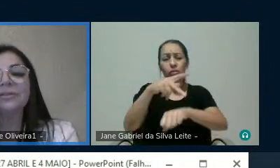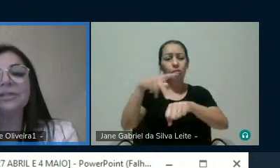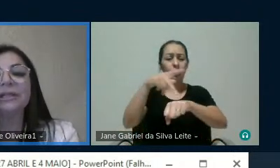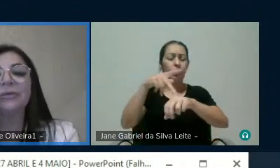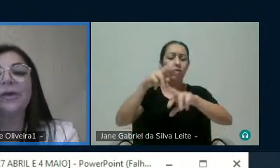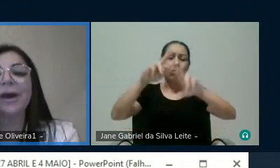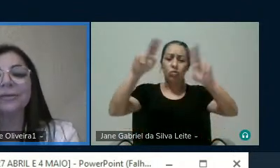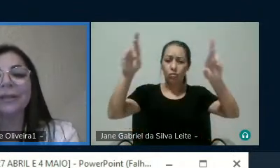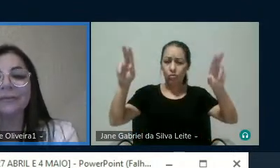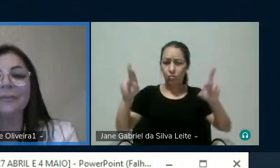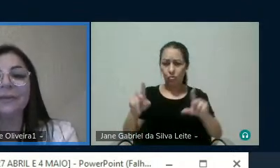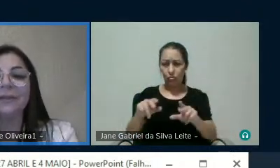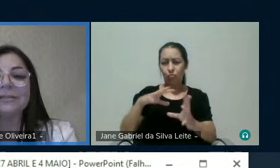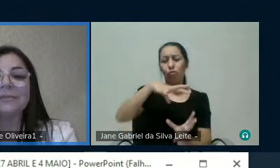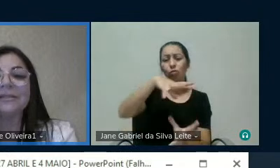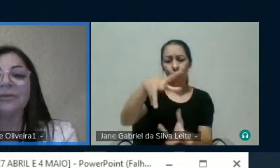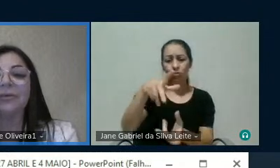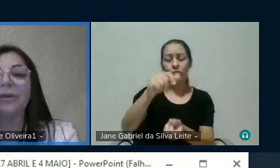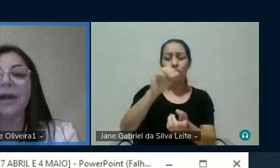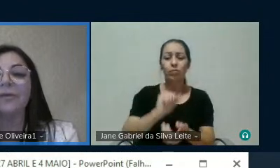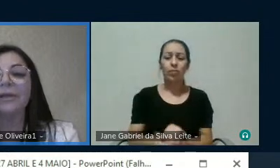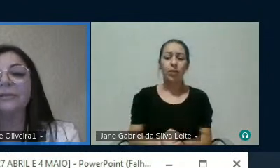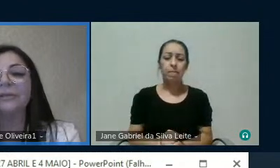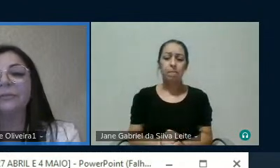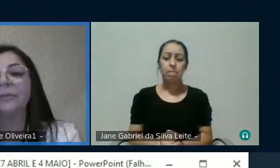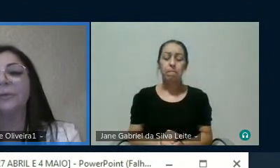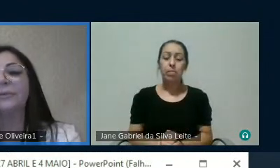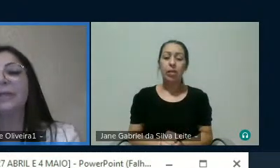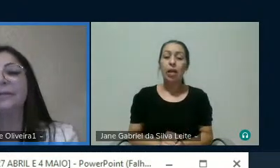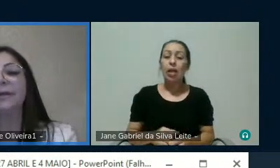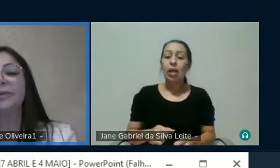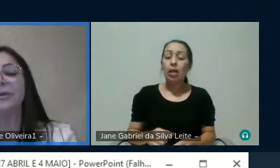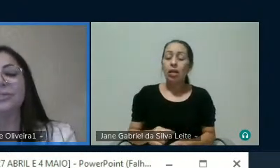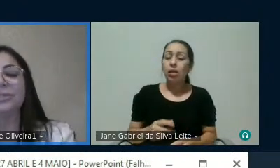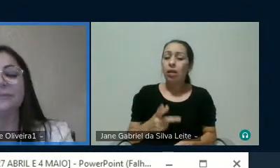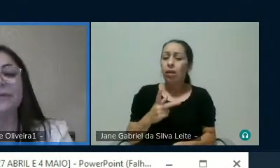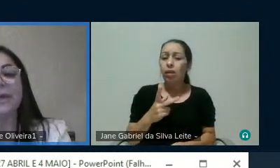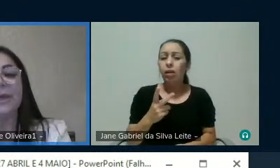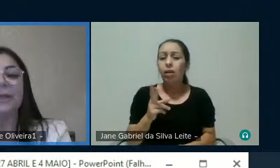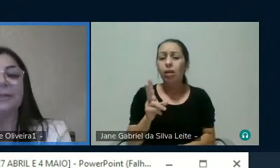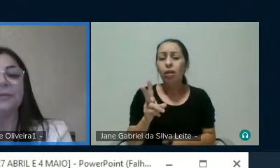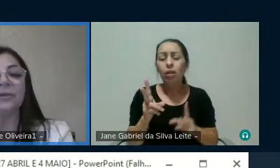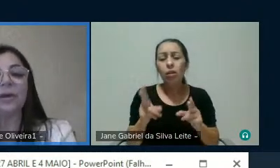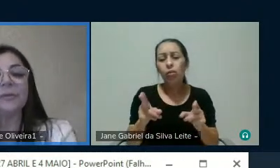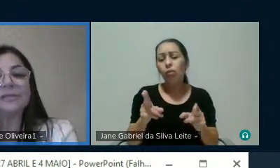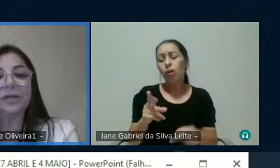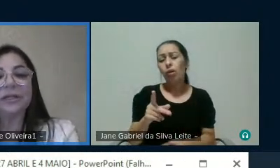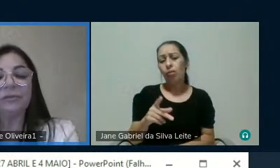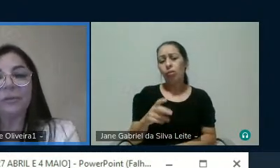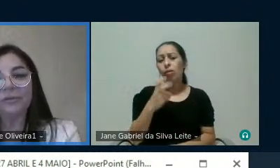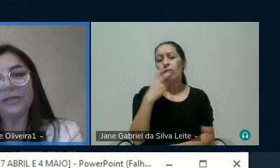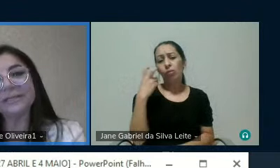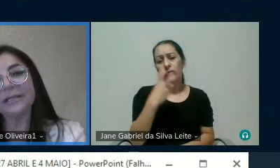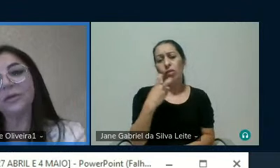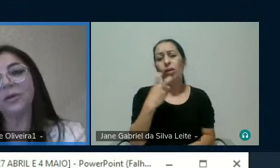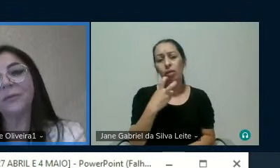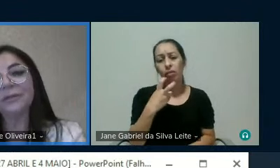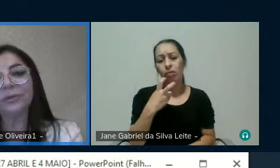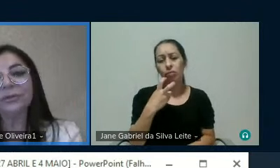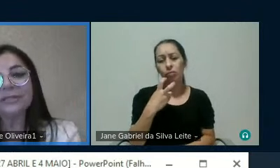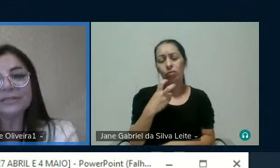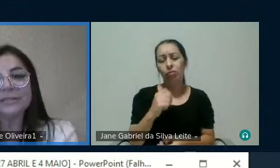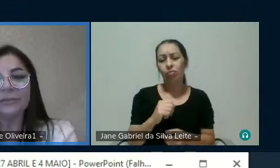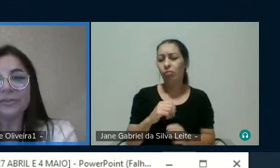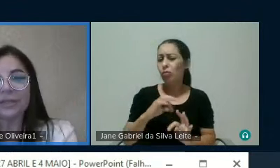o conceito de língua oral, né? Que nós temos a língua oral, a modalidade oral auditiva, ela não engloba só a língua portuguesa, ela